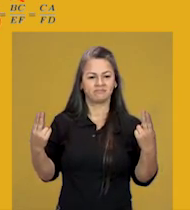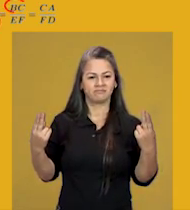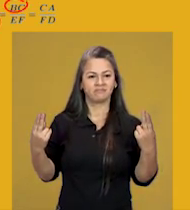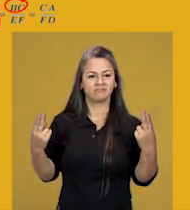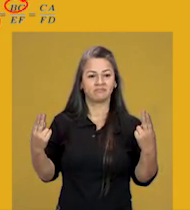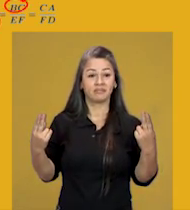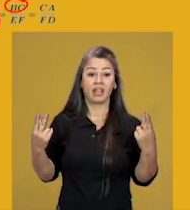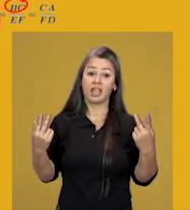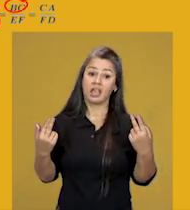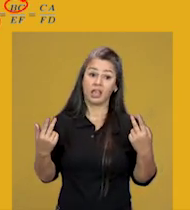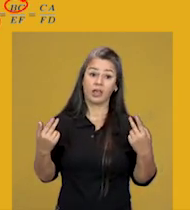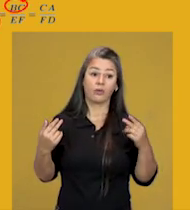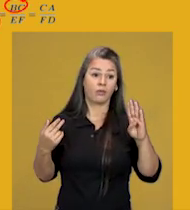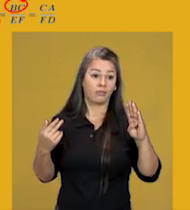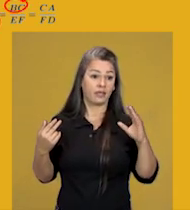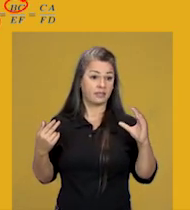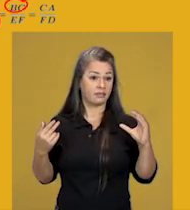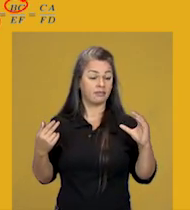BC